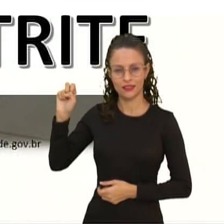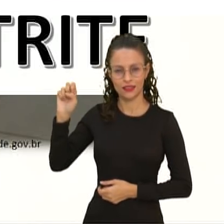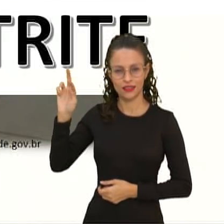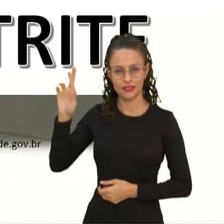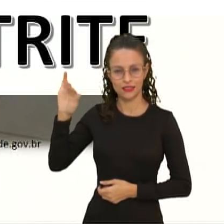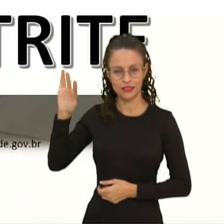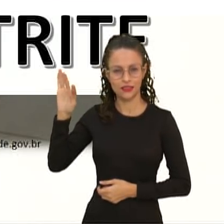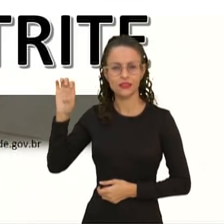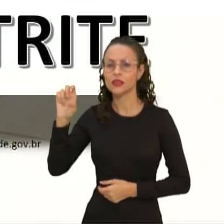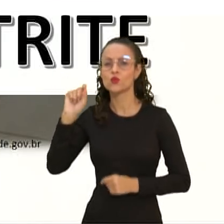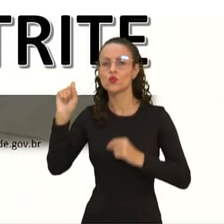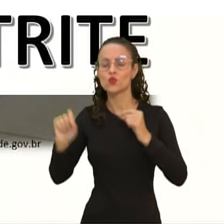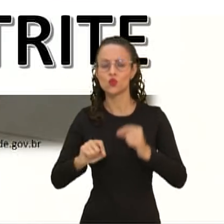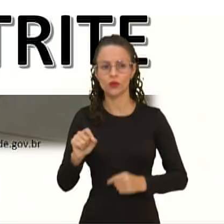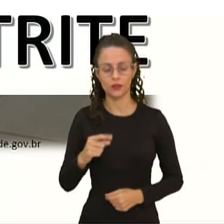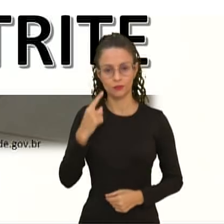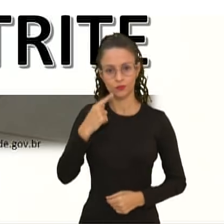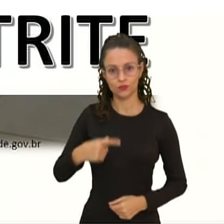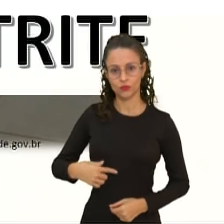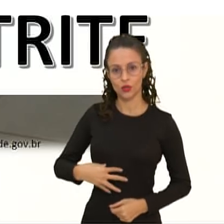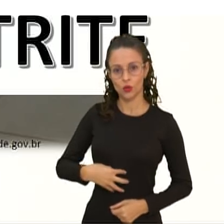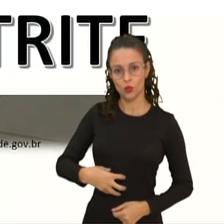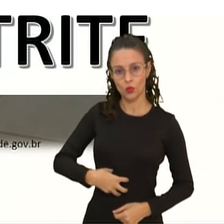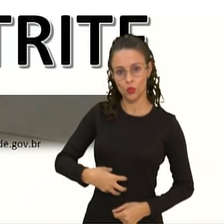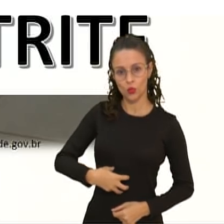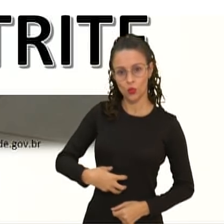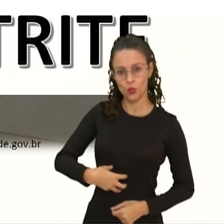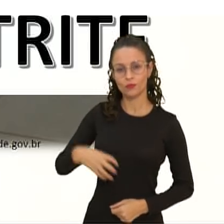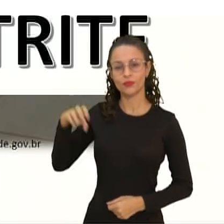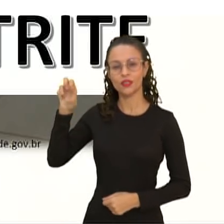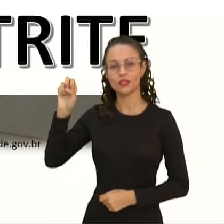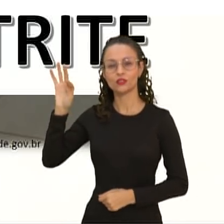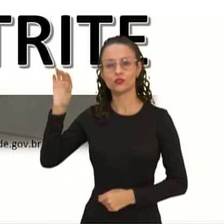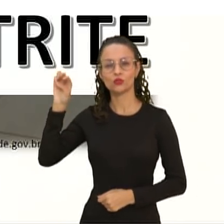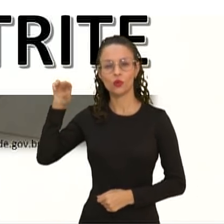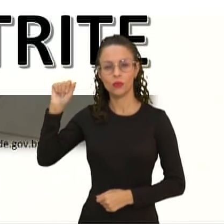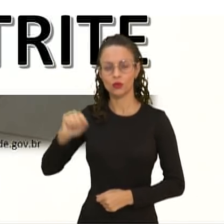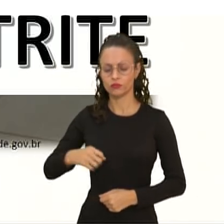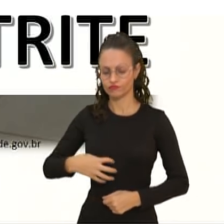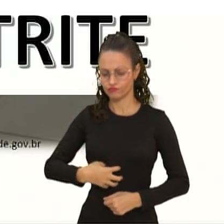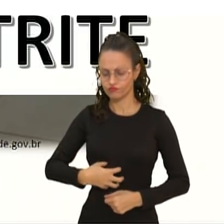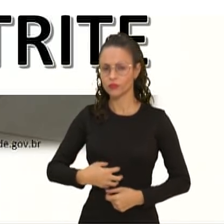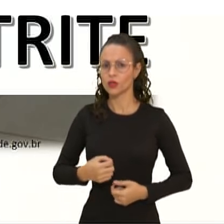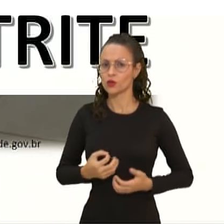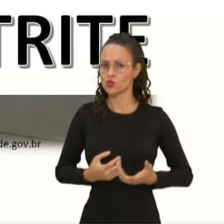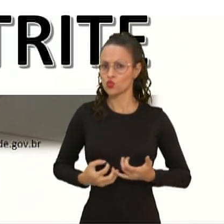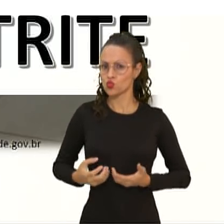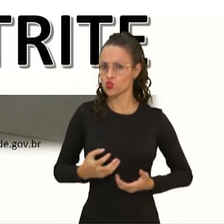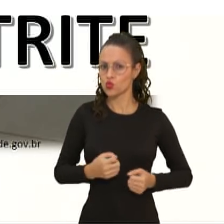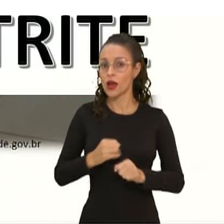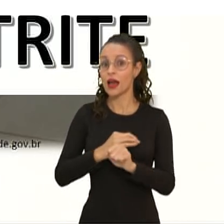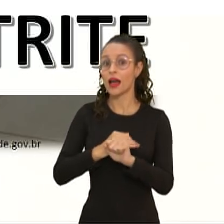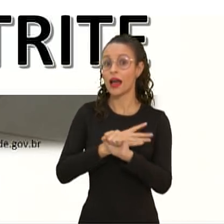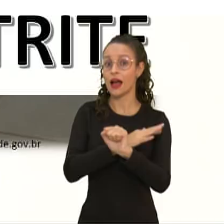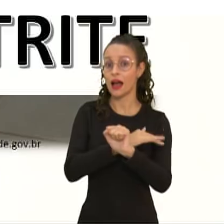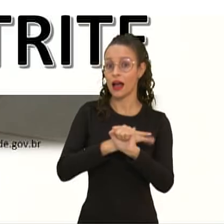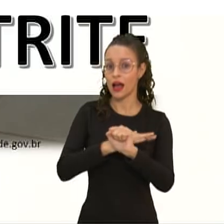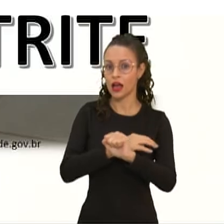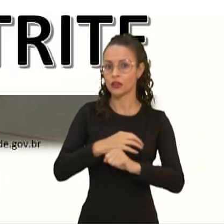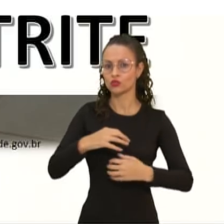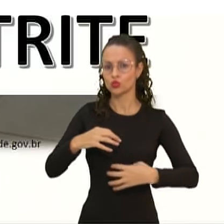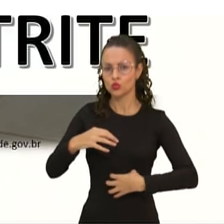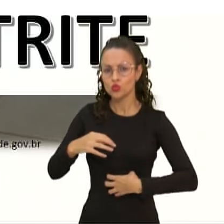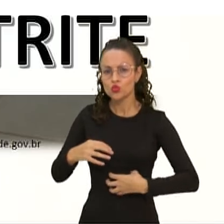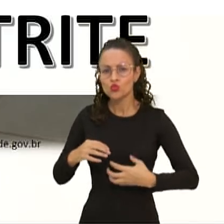o seguinte: nós temos no nosso estômago um ácido que vai digerir os alimentos. E nós temos uma mucosa, quer dizer,